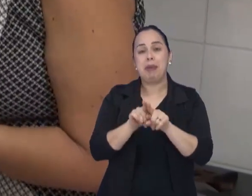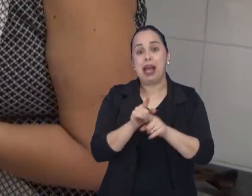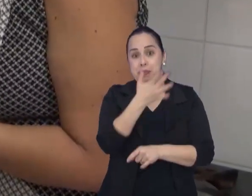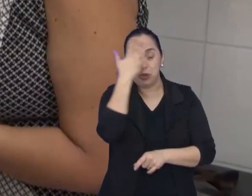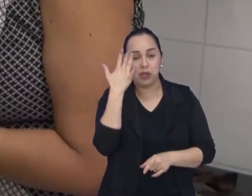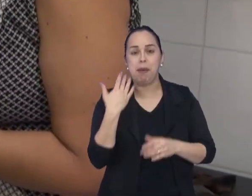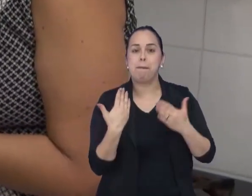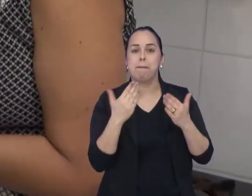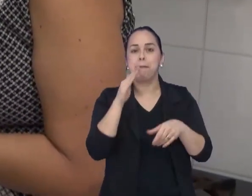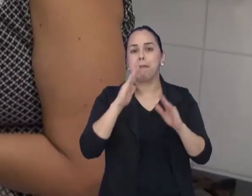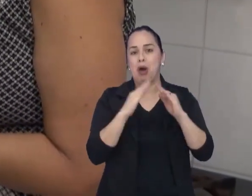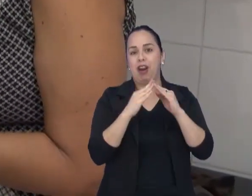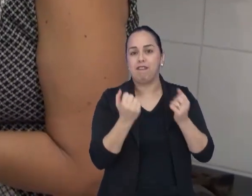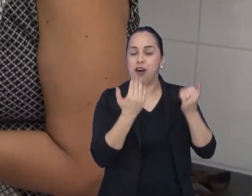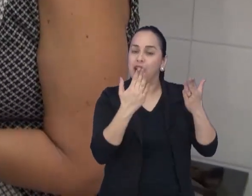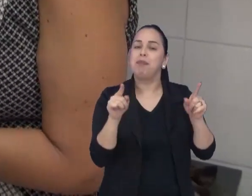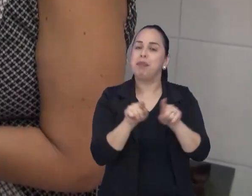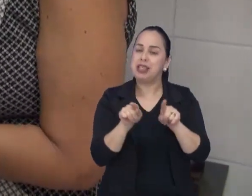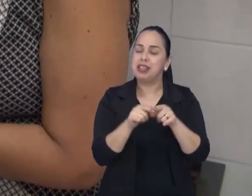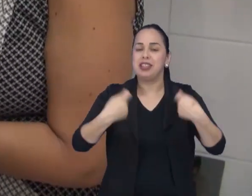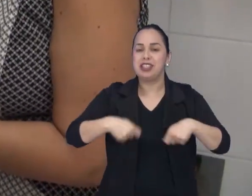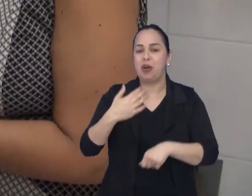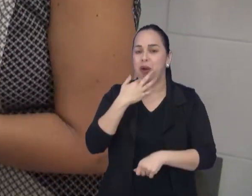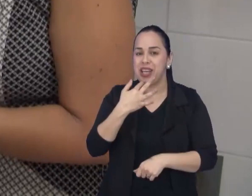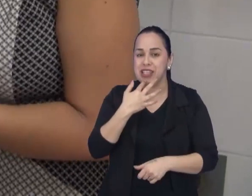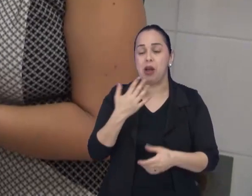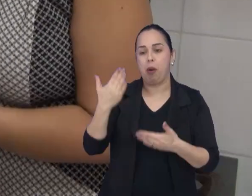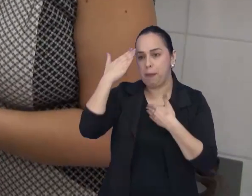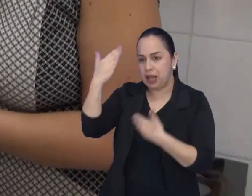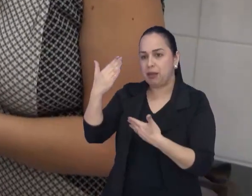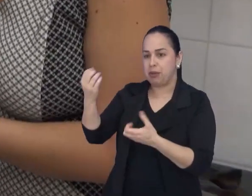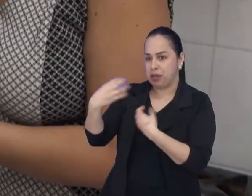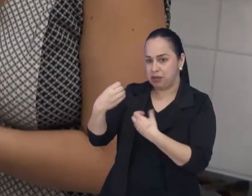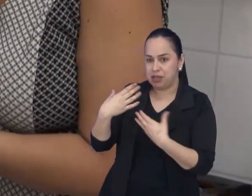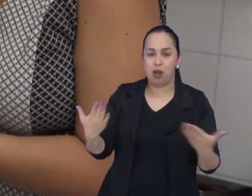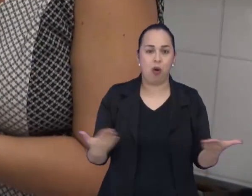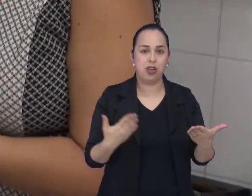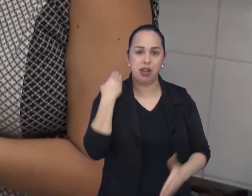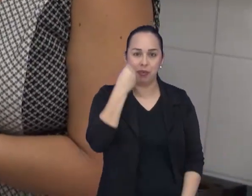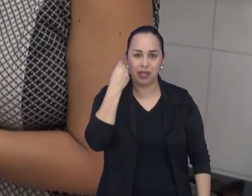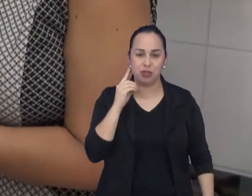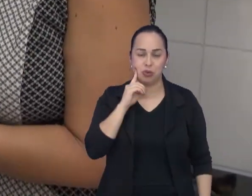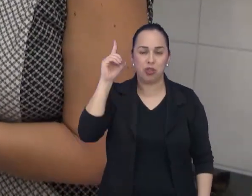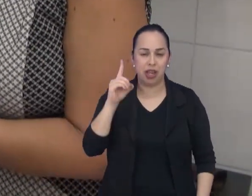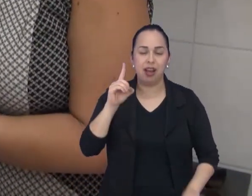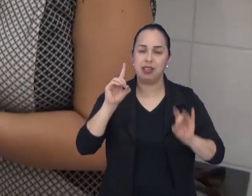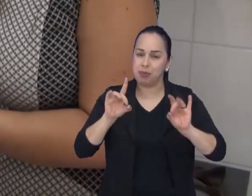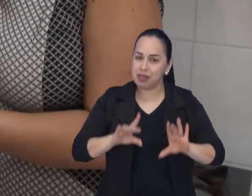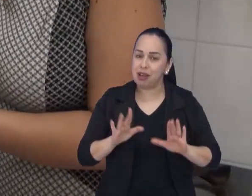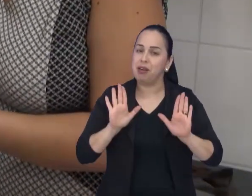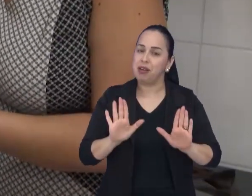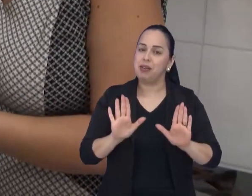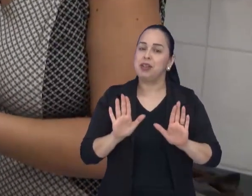Camila, obrigada, viu, por ter me recebido aqui, por ter me ensinado a fazer bolinho caipira. Esse aqui foi mais um Job do Dia, Fernanda, eu espero que você tenha gostado, mas